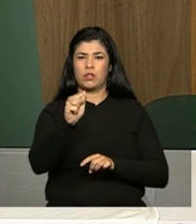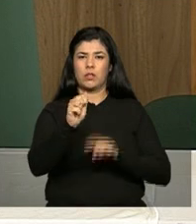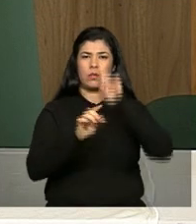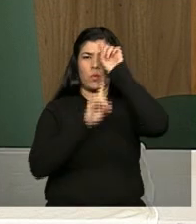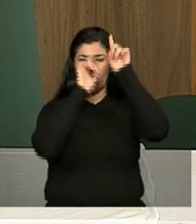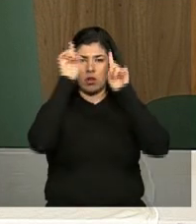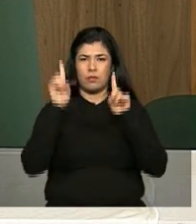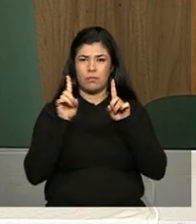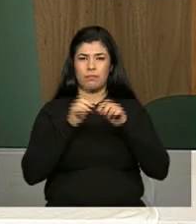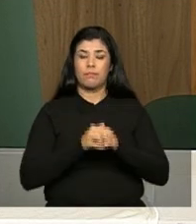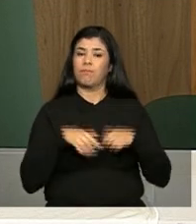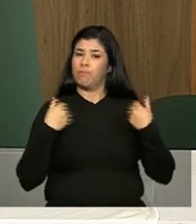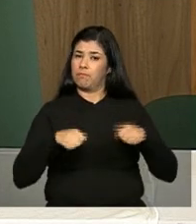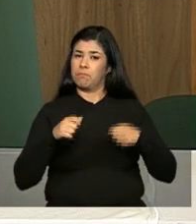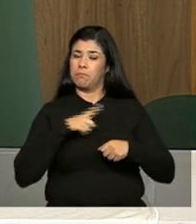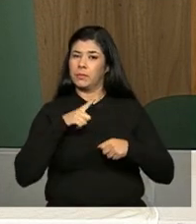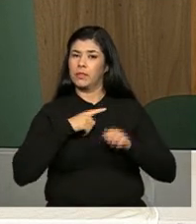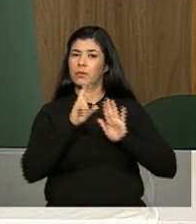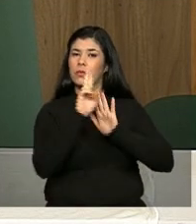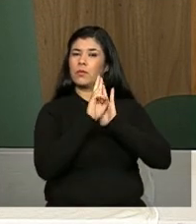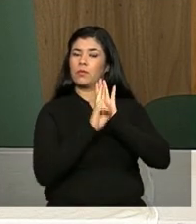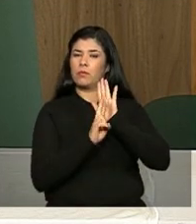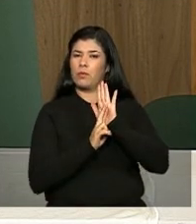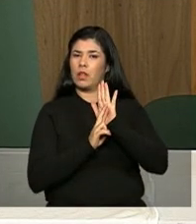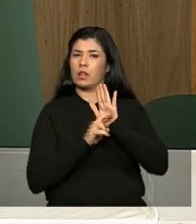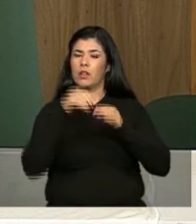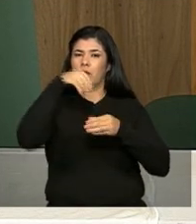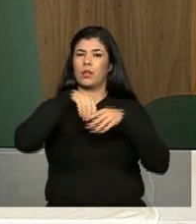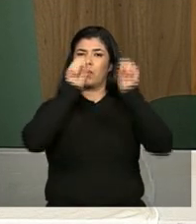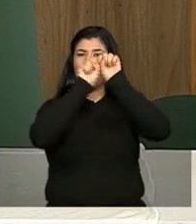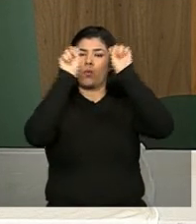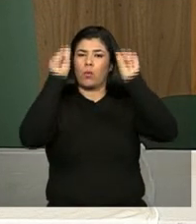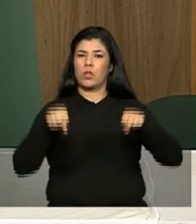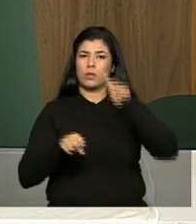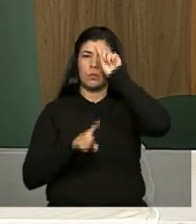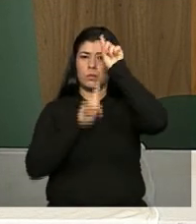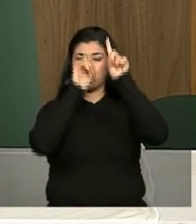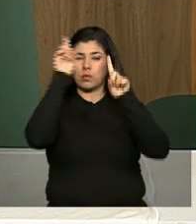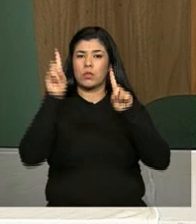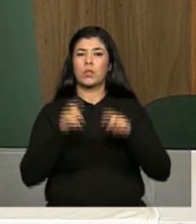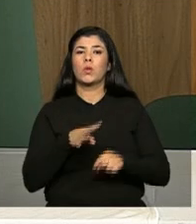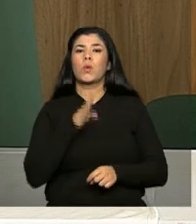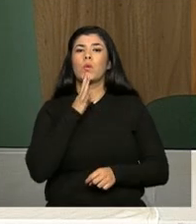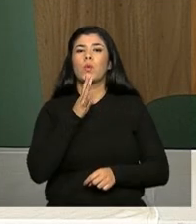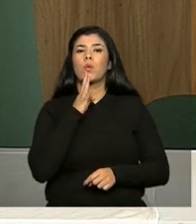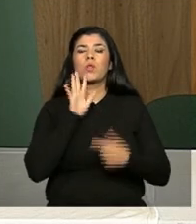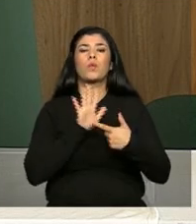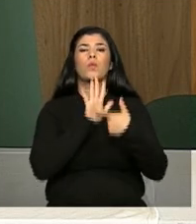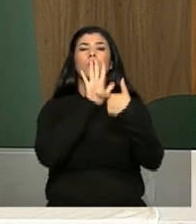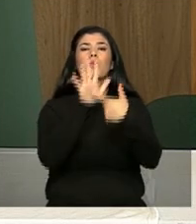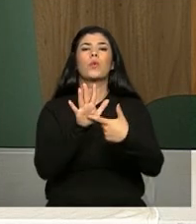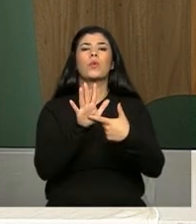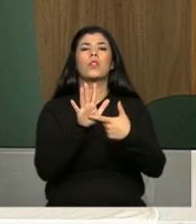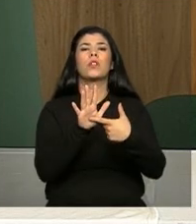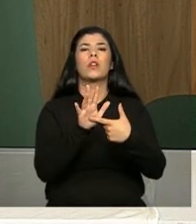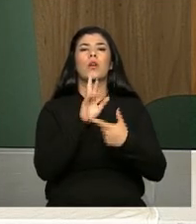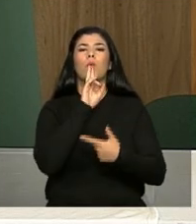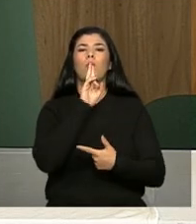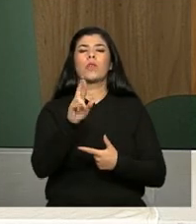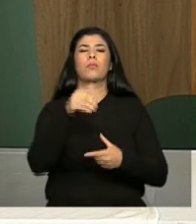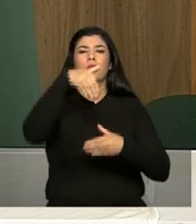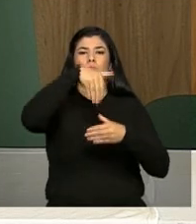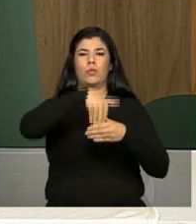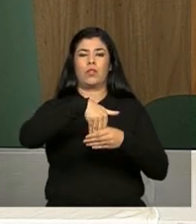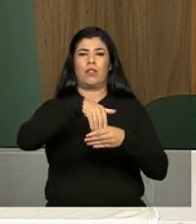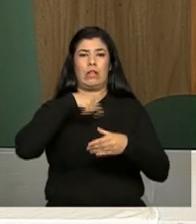primeira regra do sistema democrático é reconhecer o resultado das urnas no Brasil só